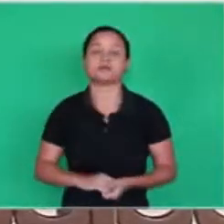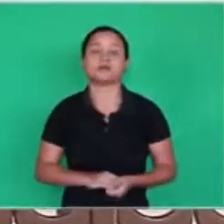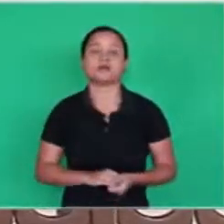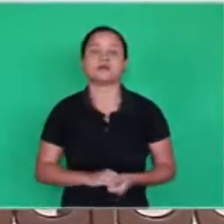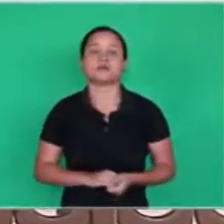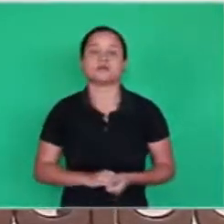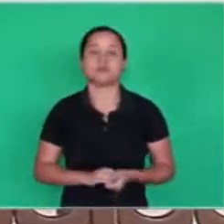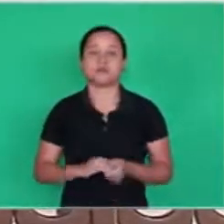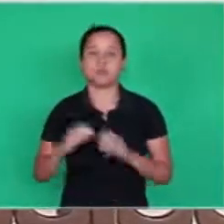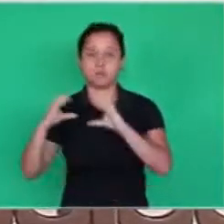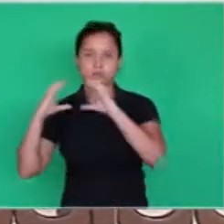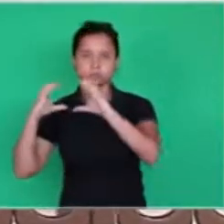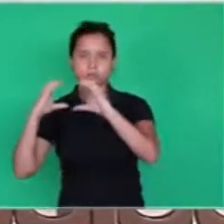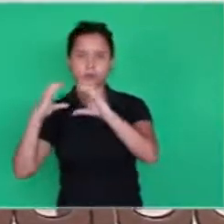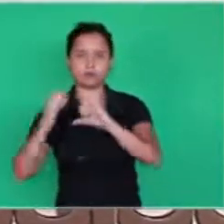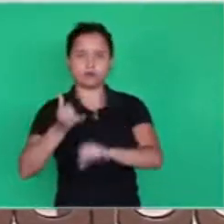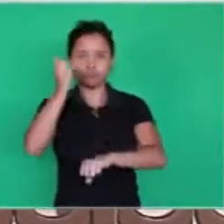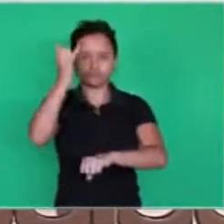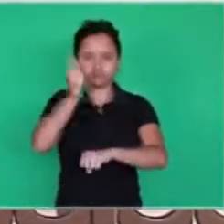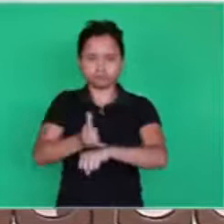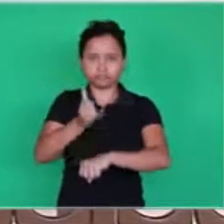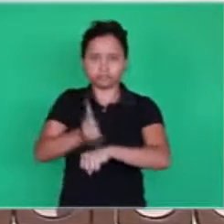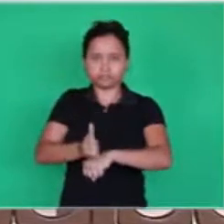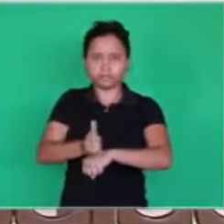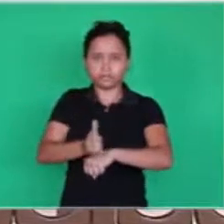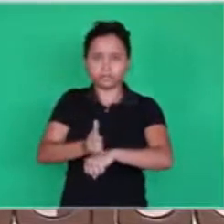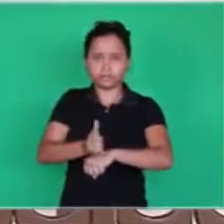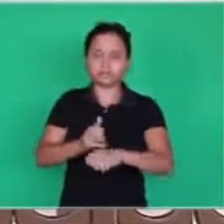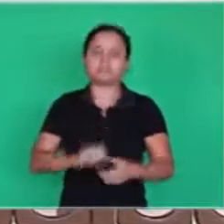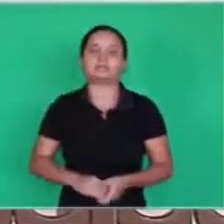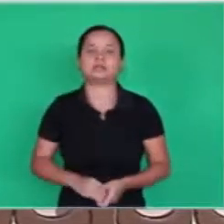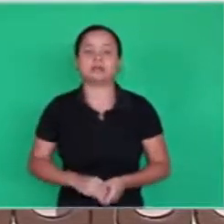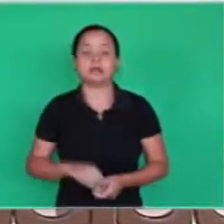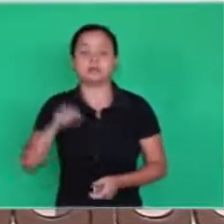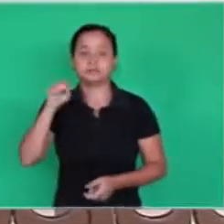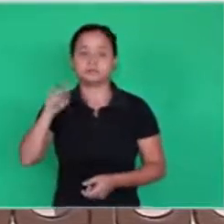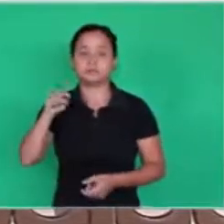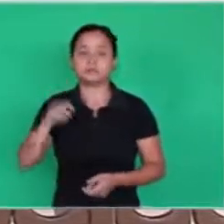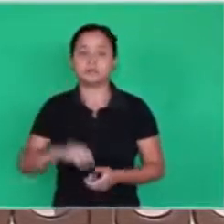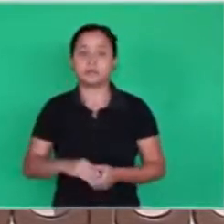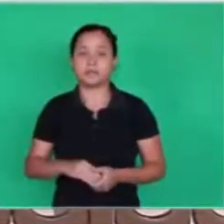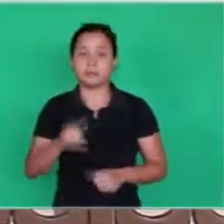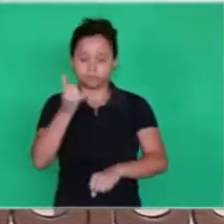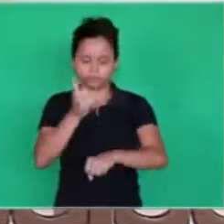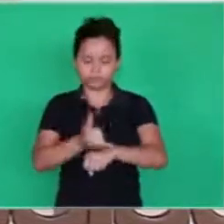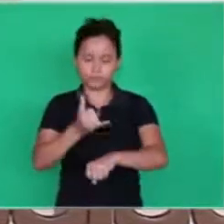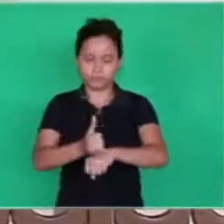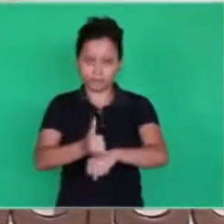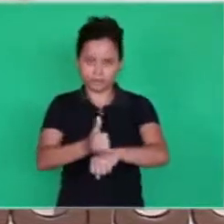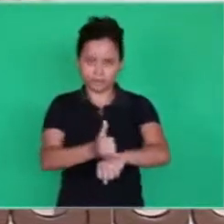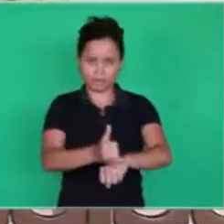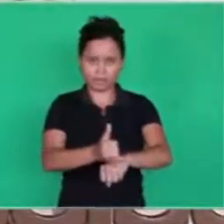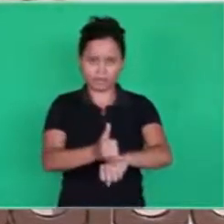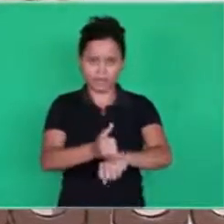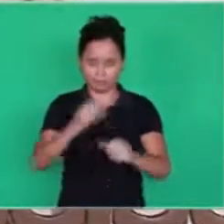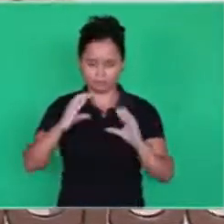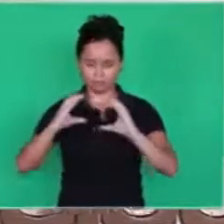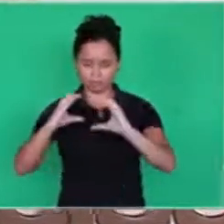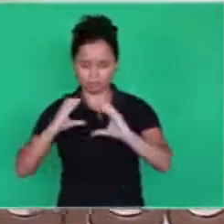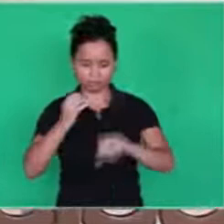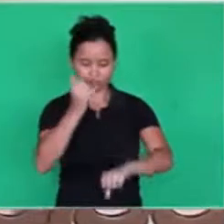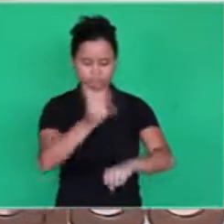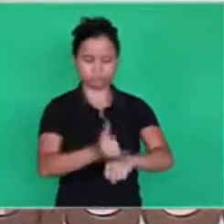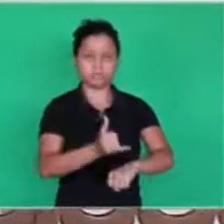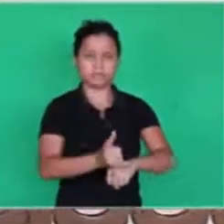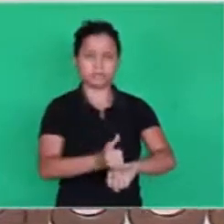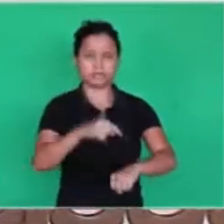metal, ouro. Aí você joga uma chama aqui em cima, uma chama de fogo